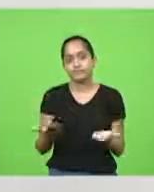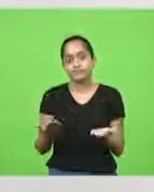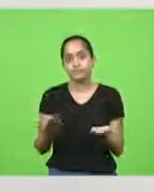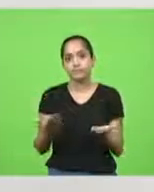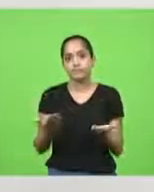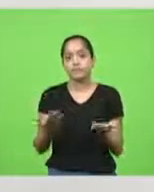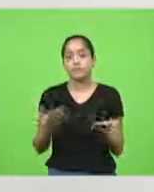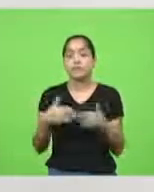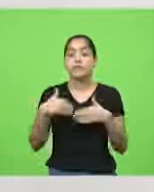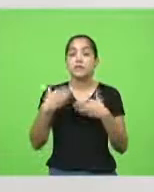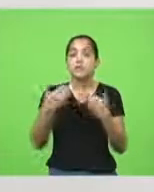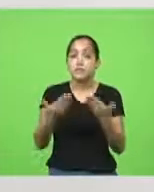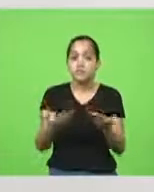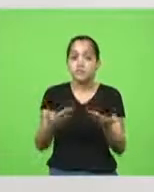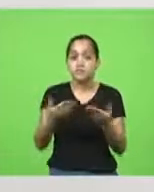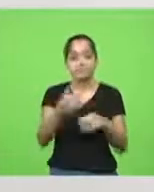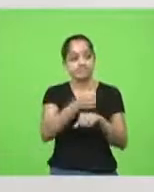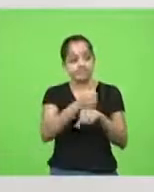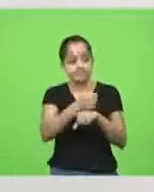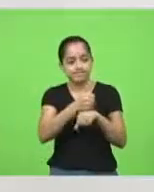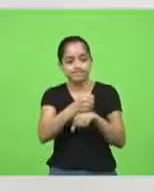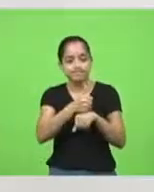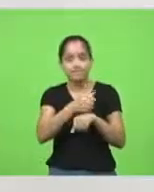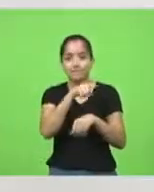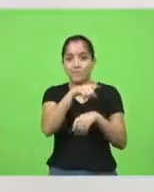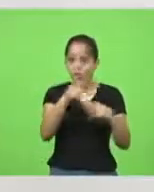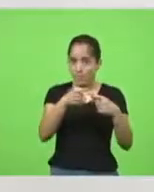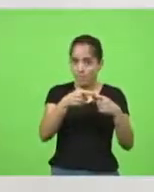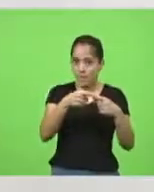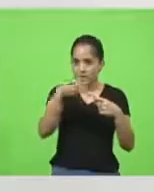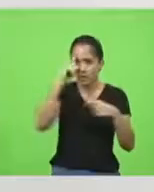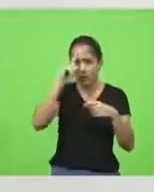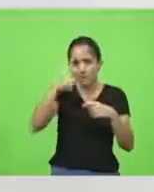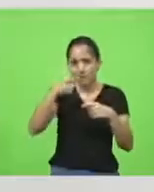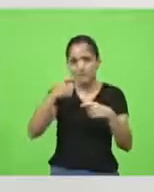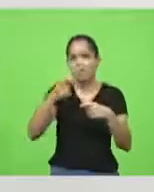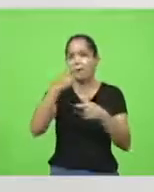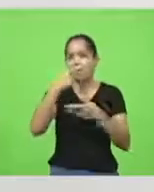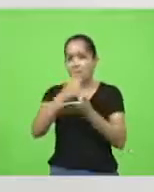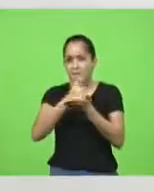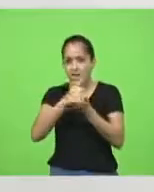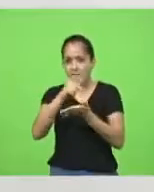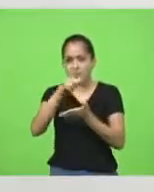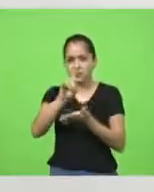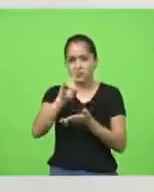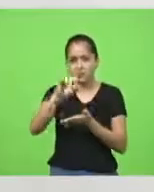E daí o profissional da unidade de saúde manda tomar dipirona,